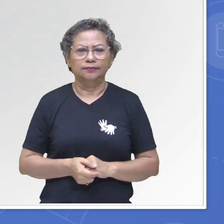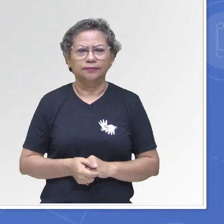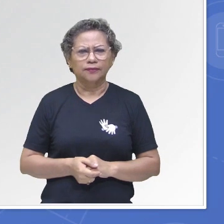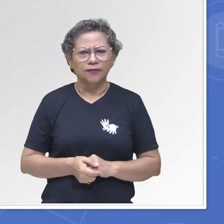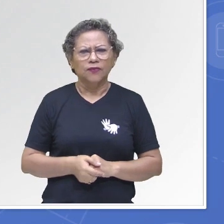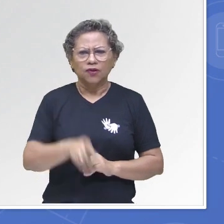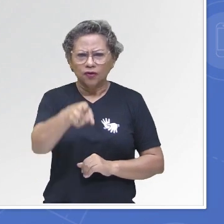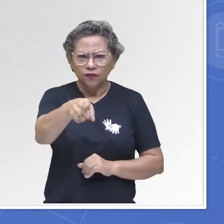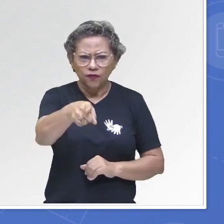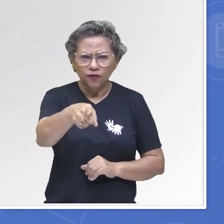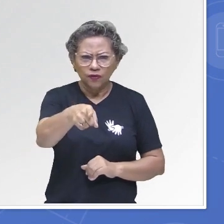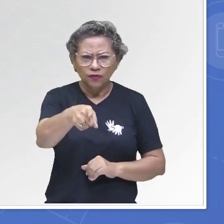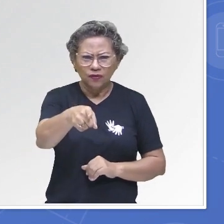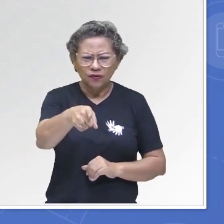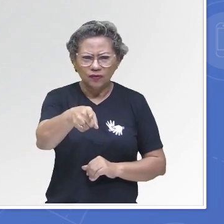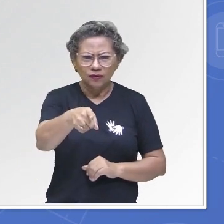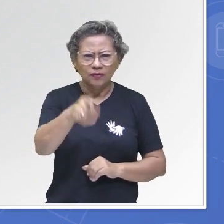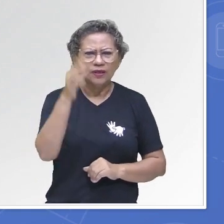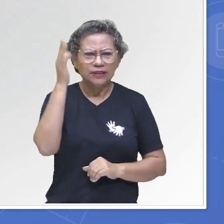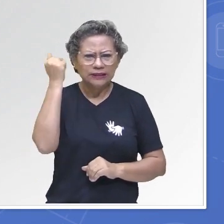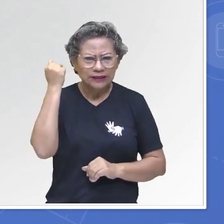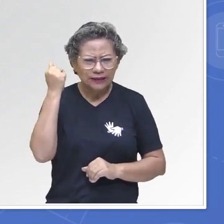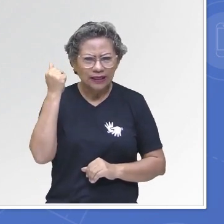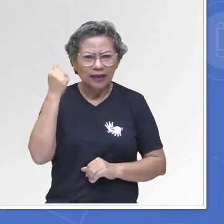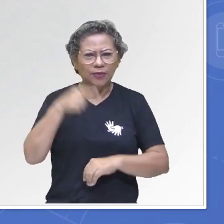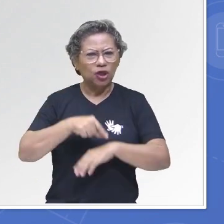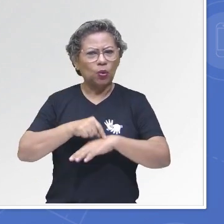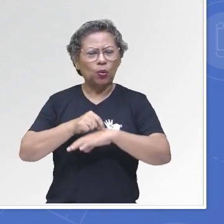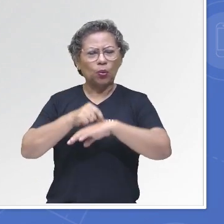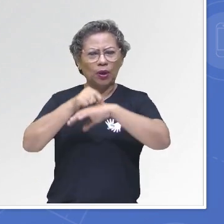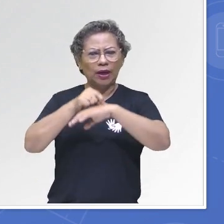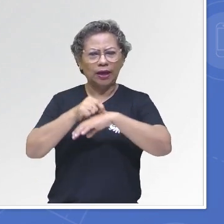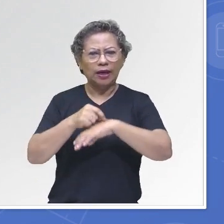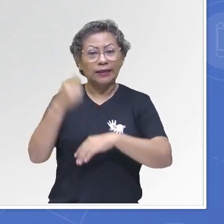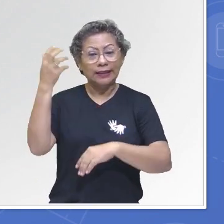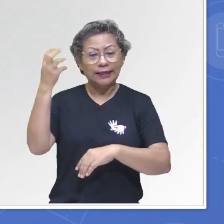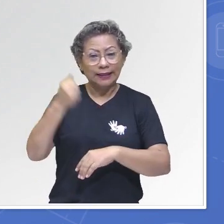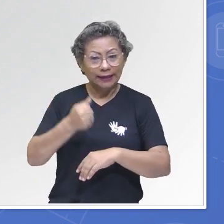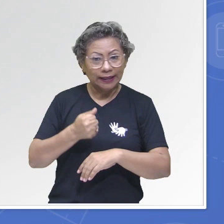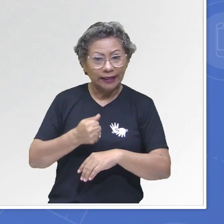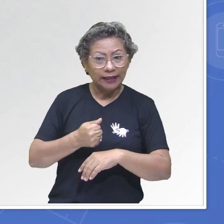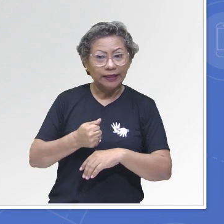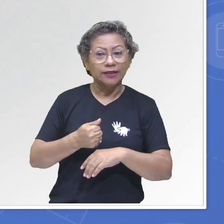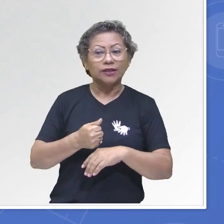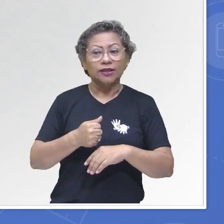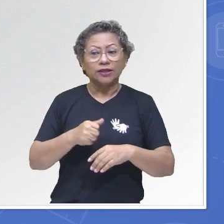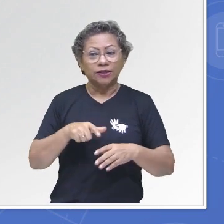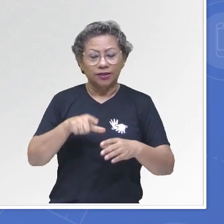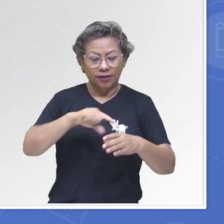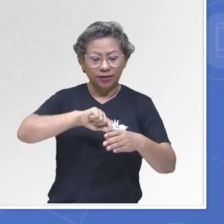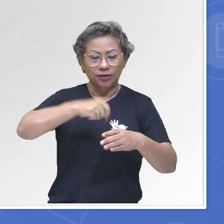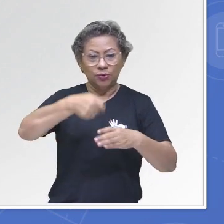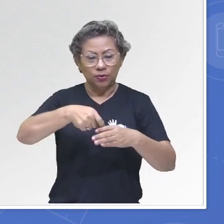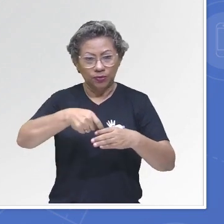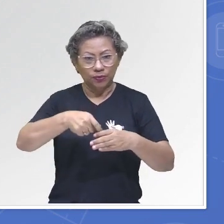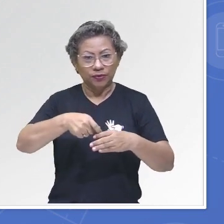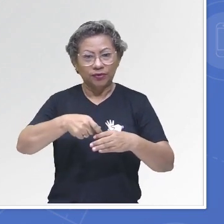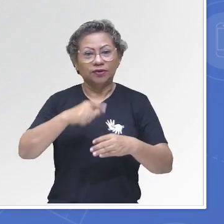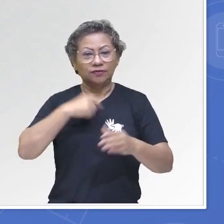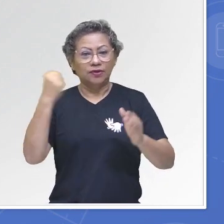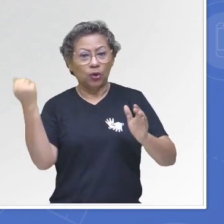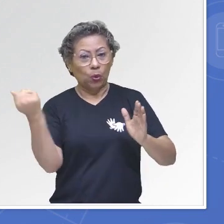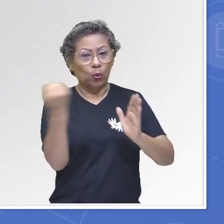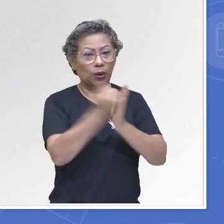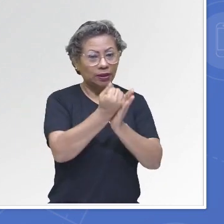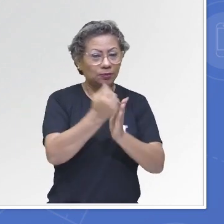Você já viu em alimentos como carne, leite, queijo, iogurte e outros o carimbo do CIF, que é exatamente esse que